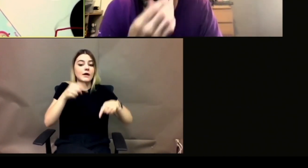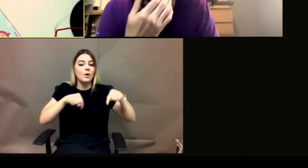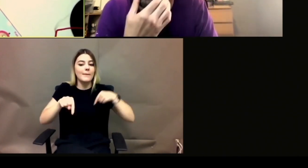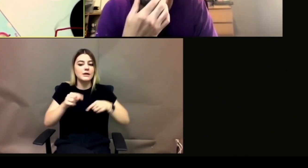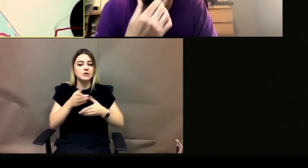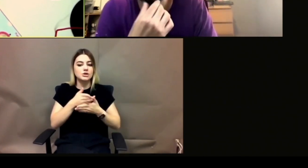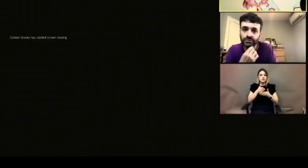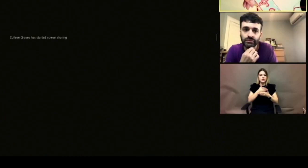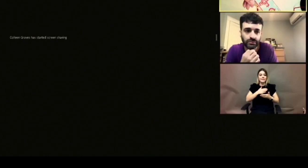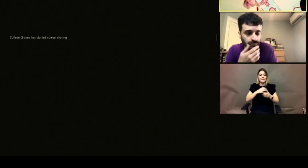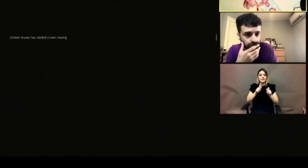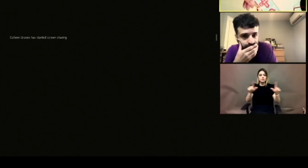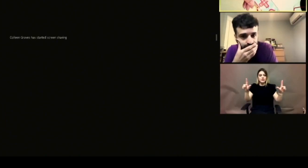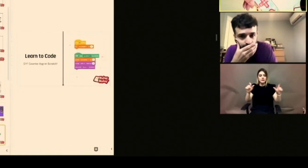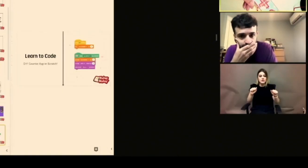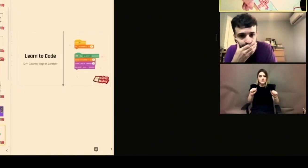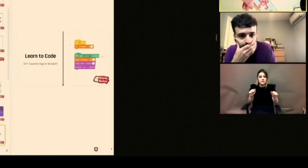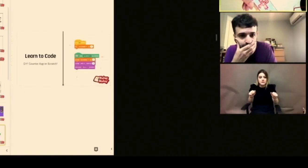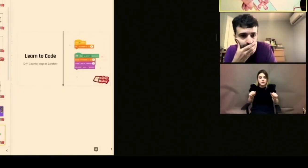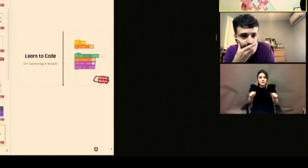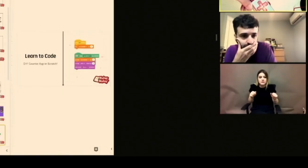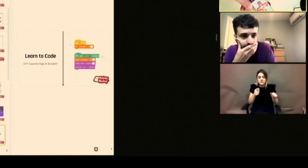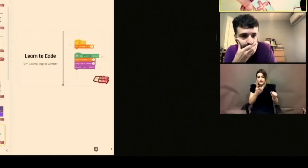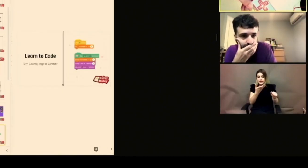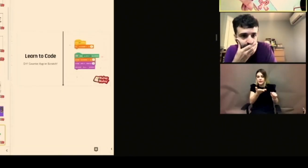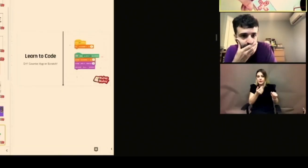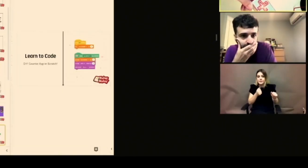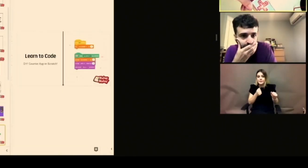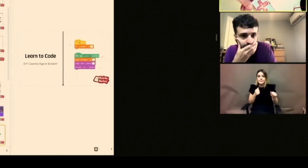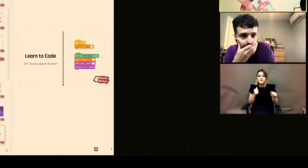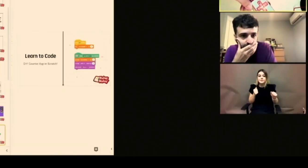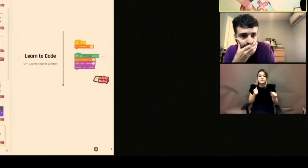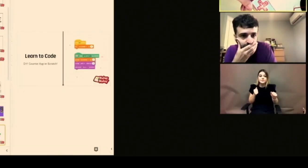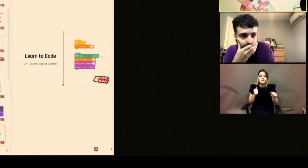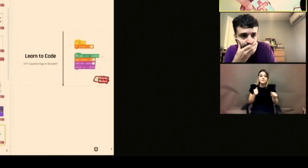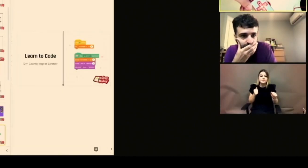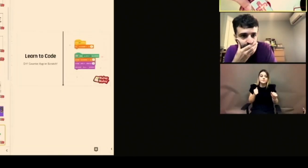Se eu voltar para o compartilhamento de slides aqui...